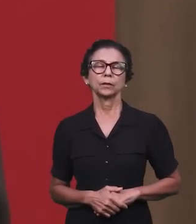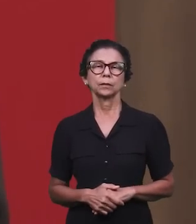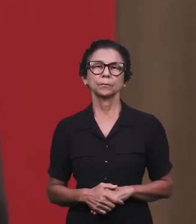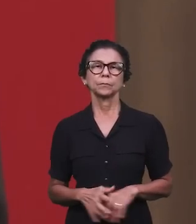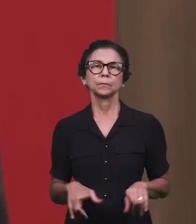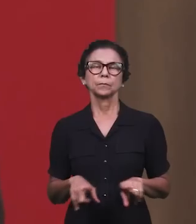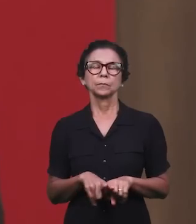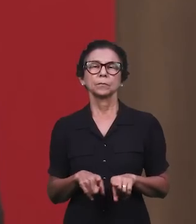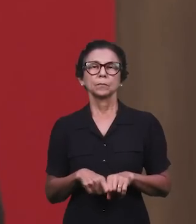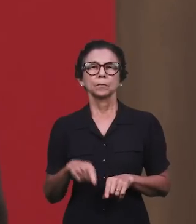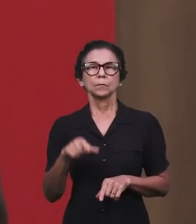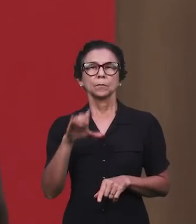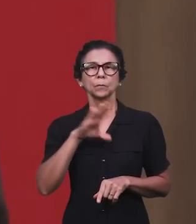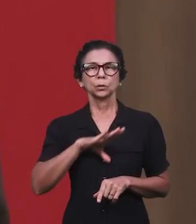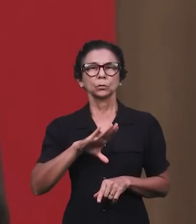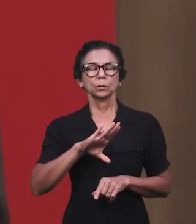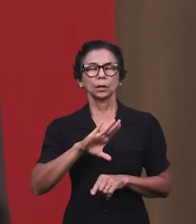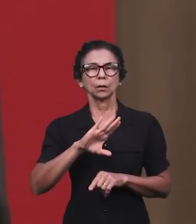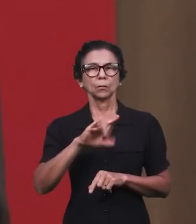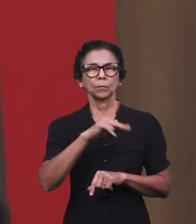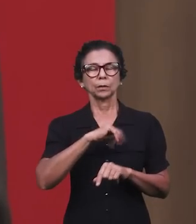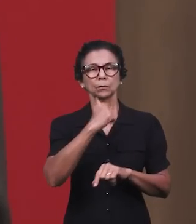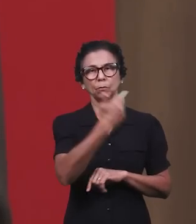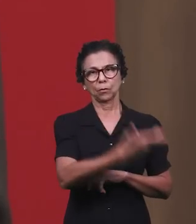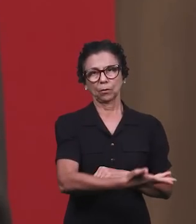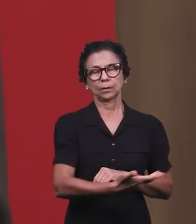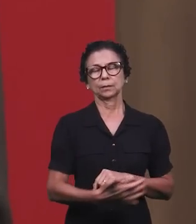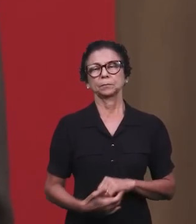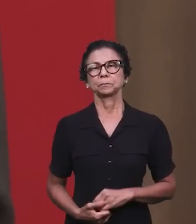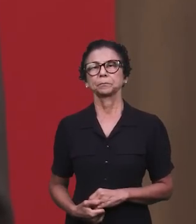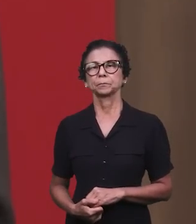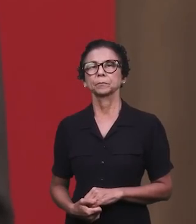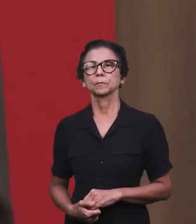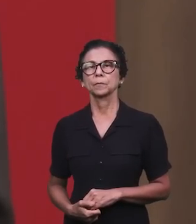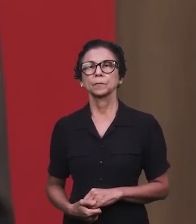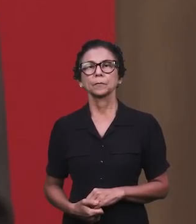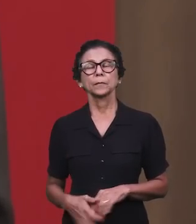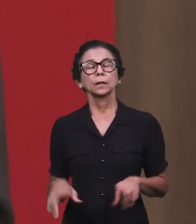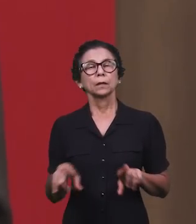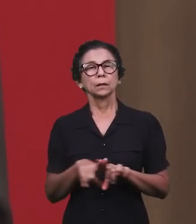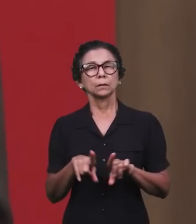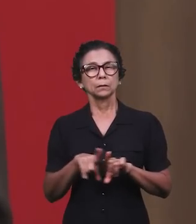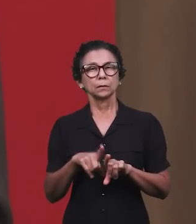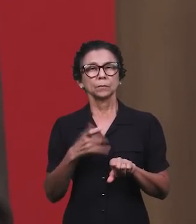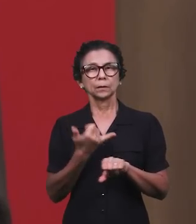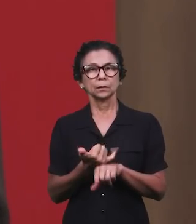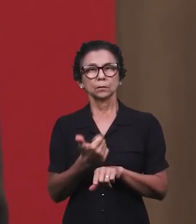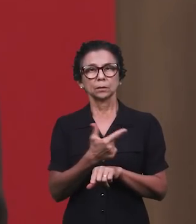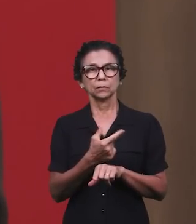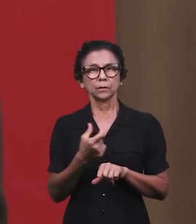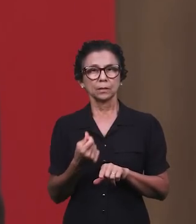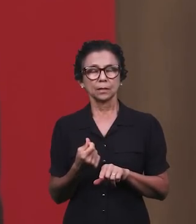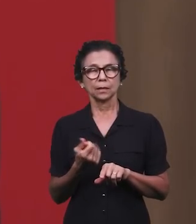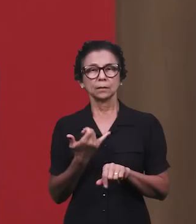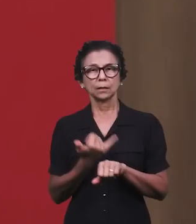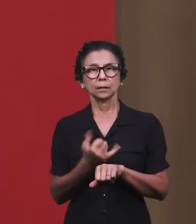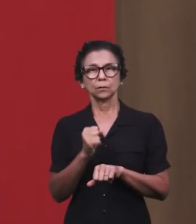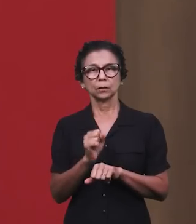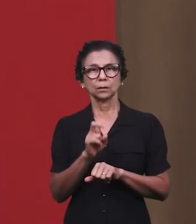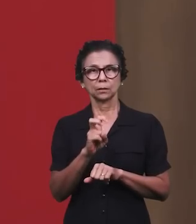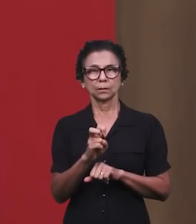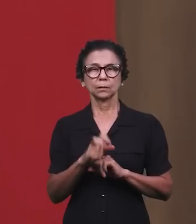E também tem acesso pelo canal 126 da Embratel e 85 da Sky Livre. Estão conosco